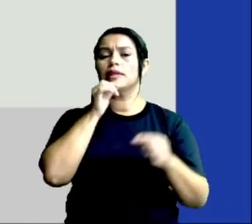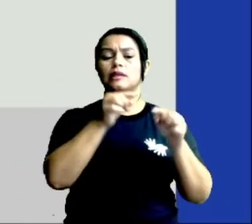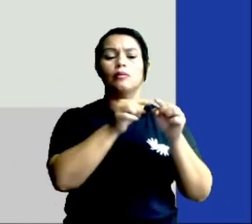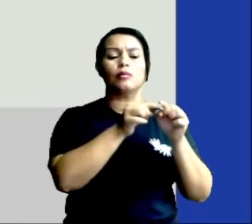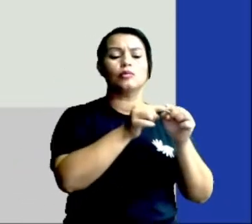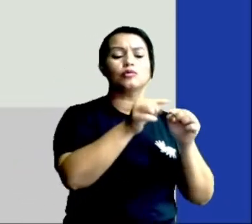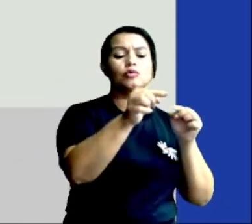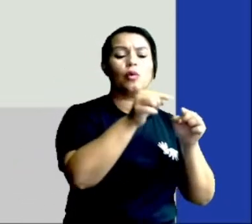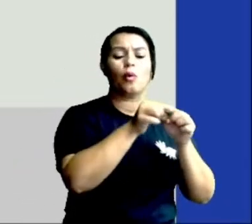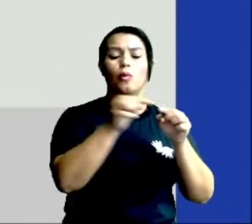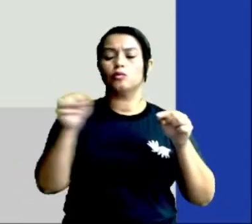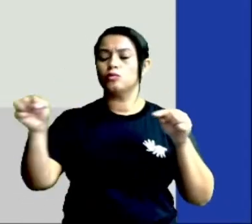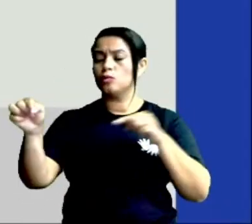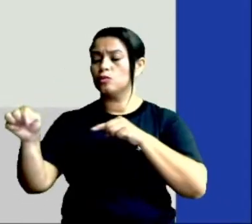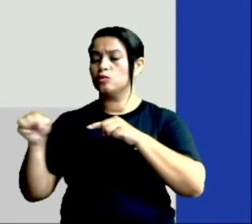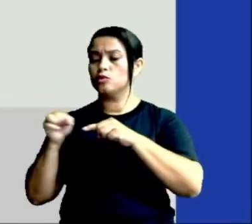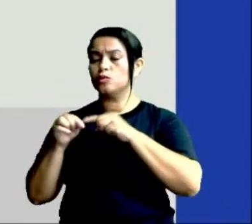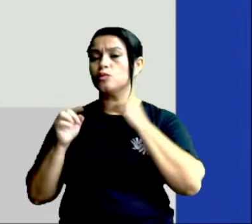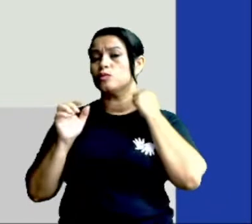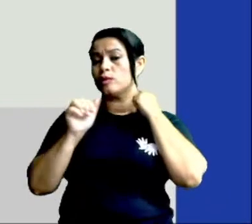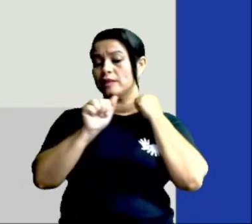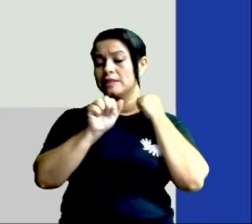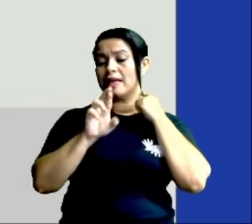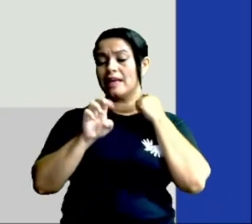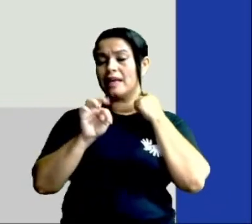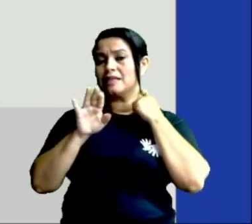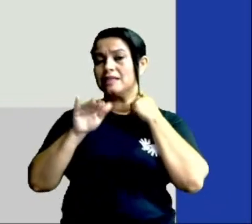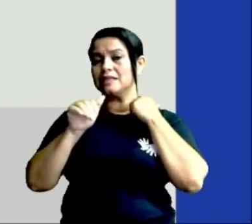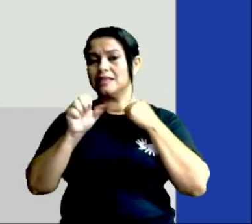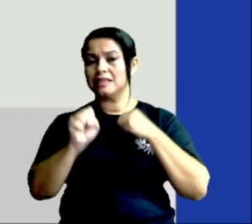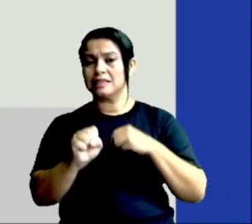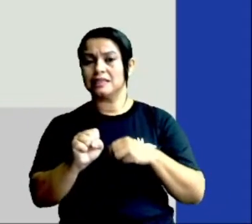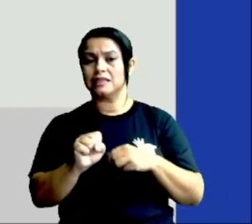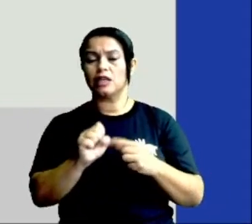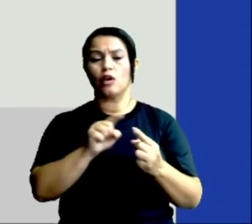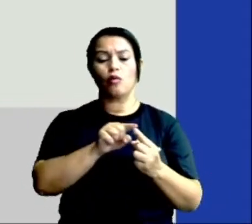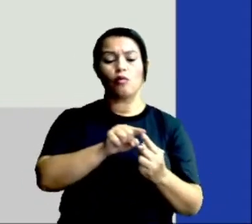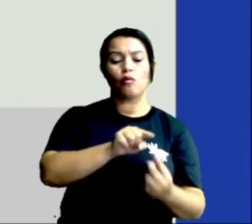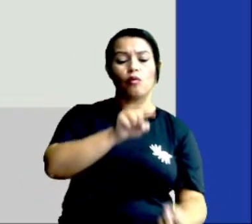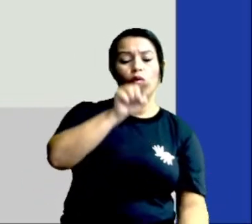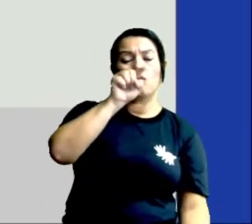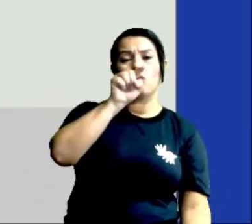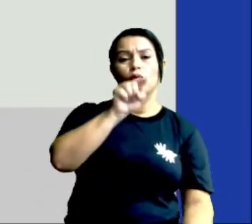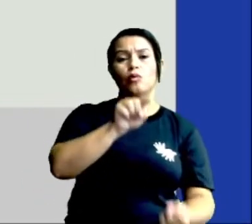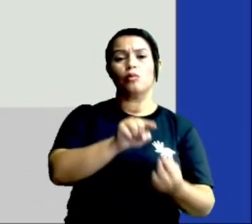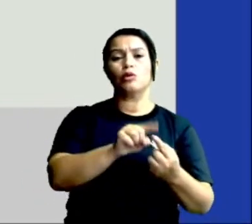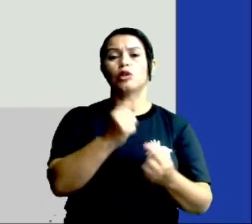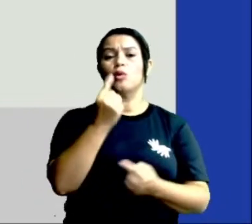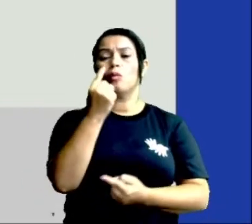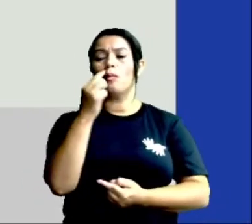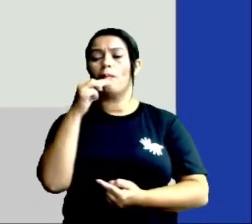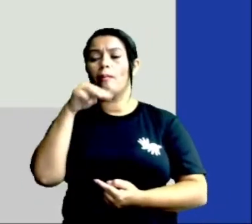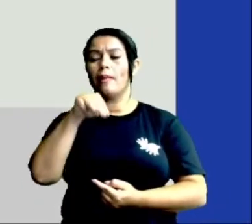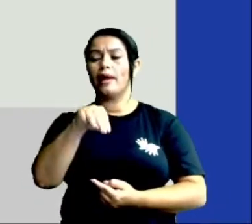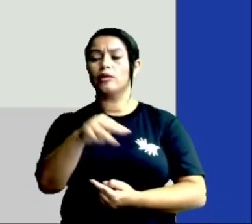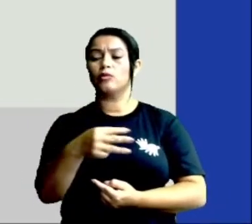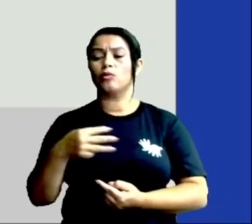as arestas e o volume do cubo de 1 metro cúbico. Então,